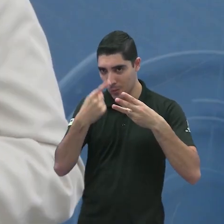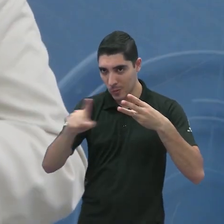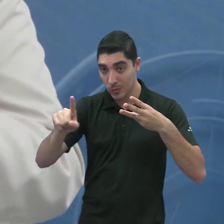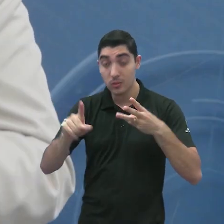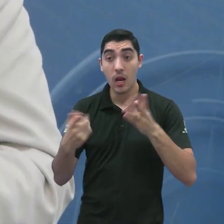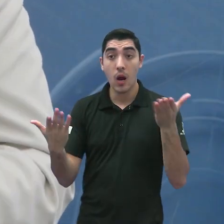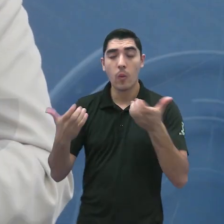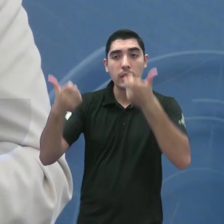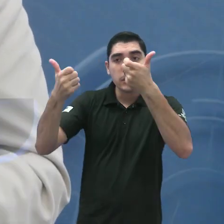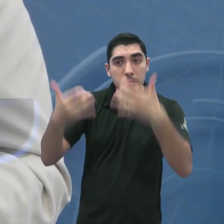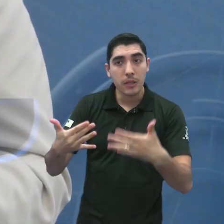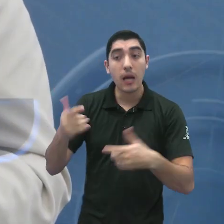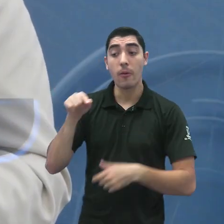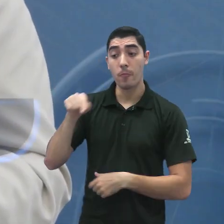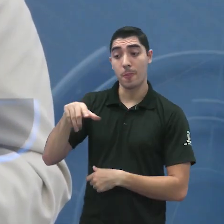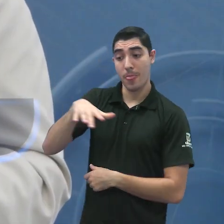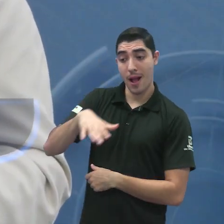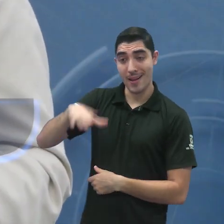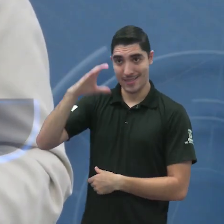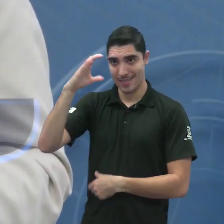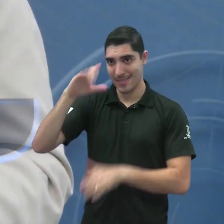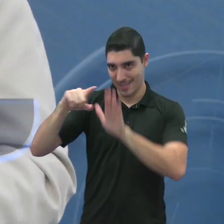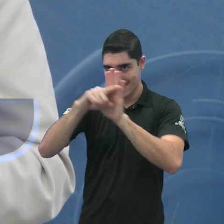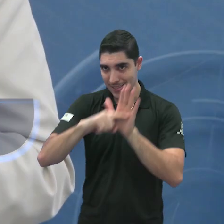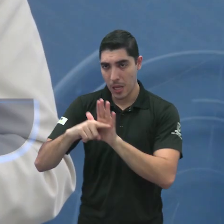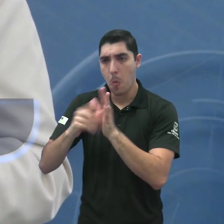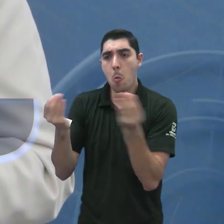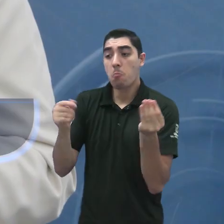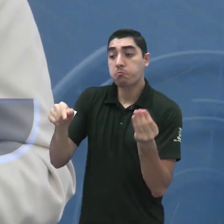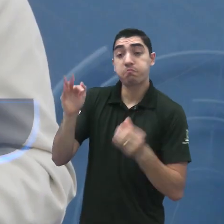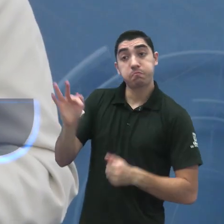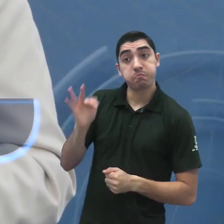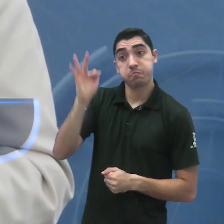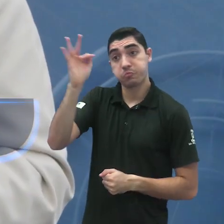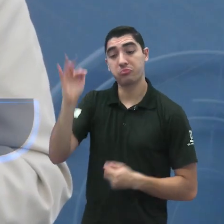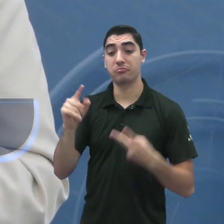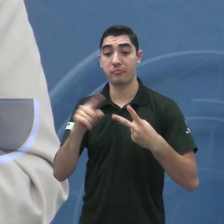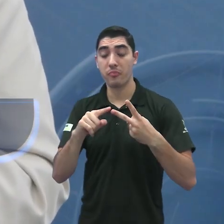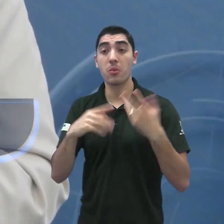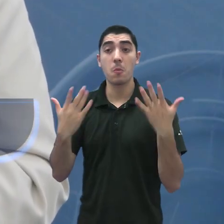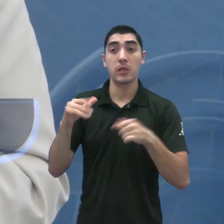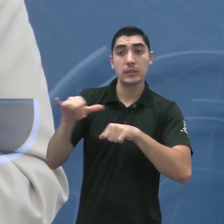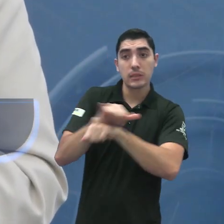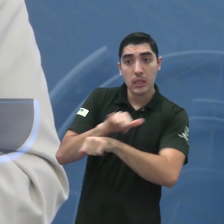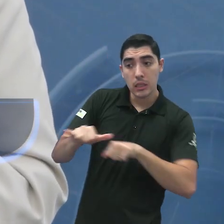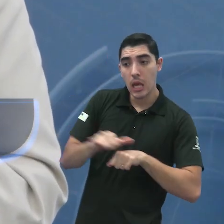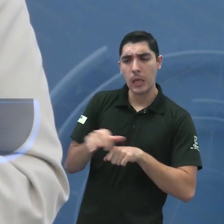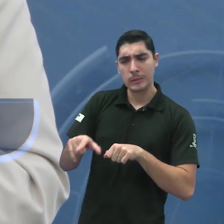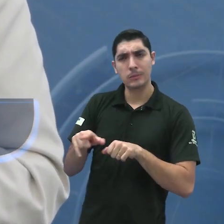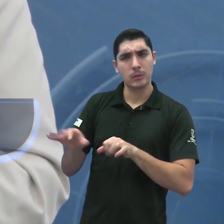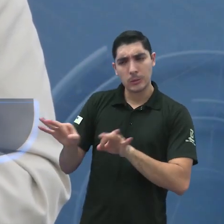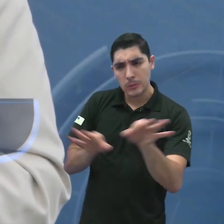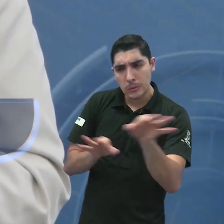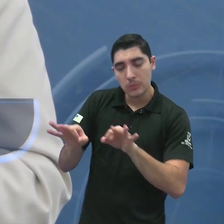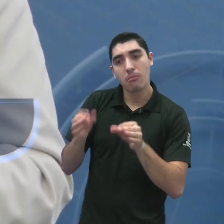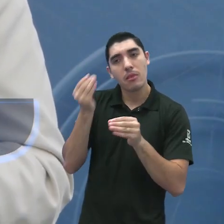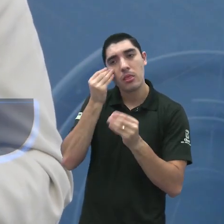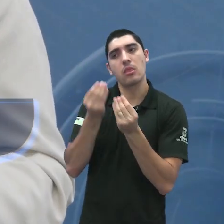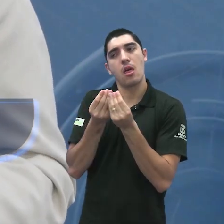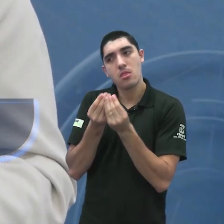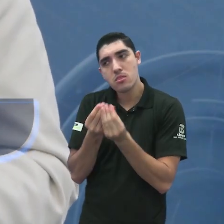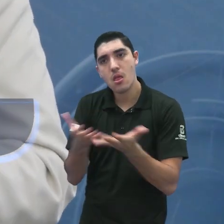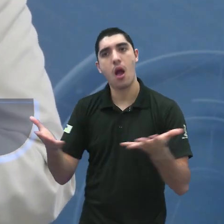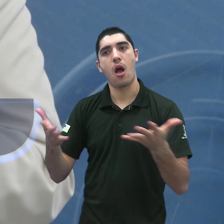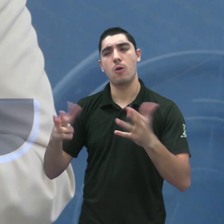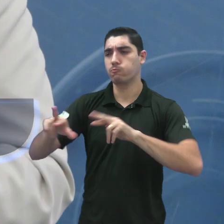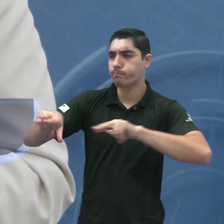sobre o futuro da ciência e para os caminhos que estão sendo construídos, né, para garantir mais